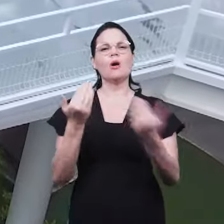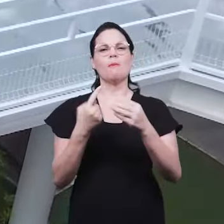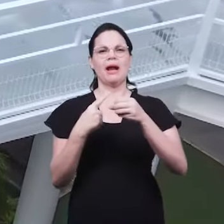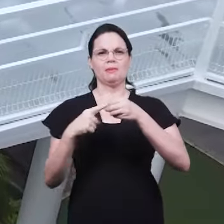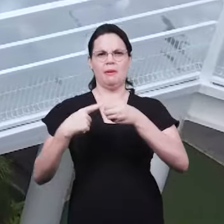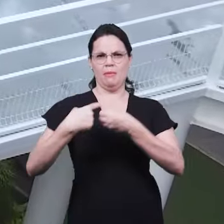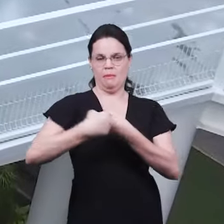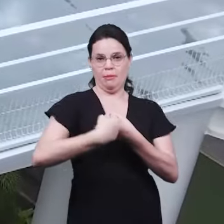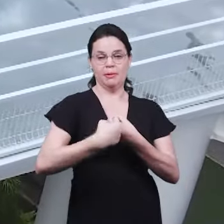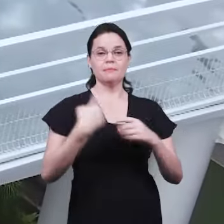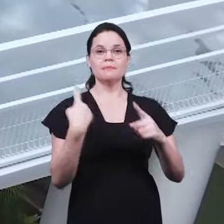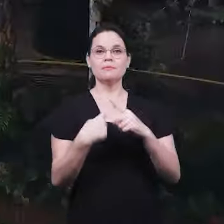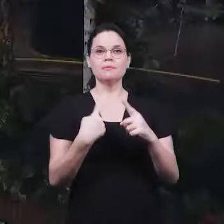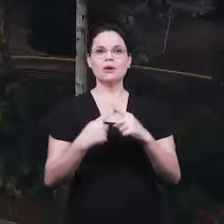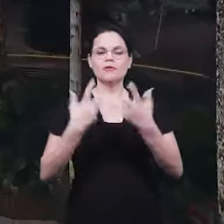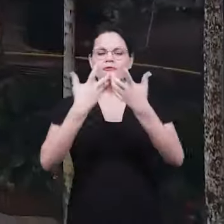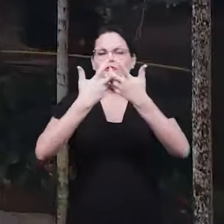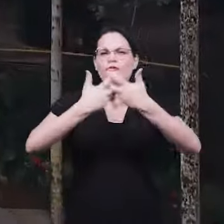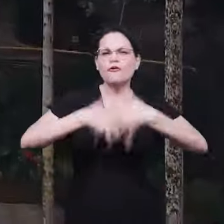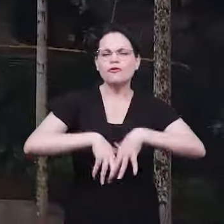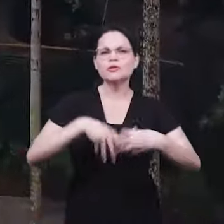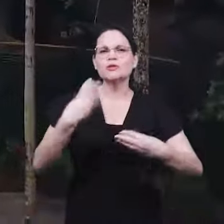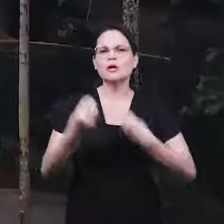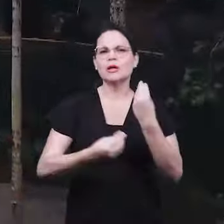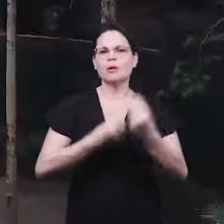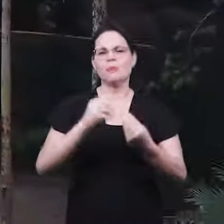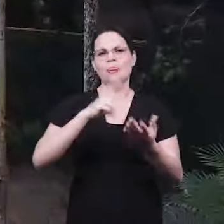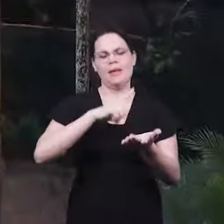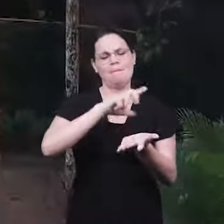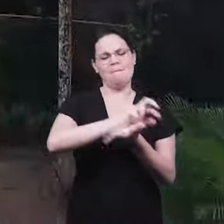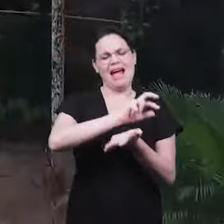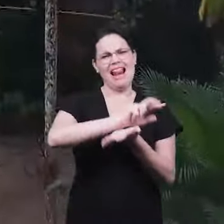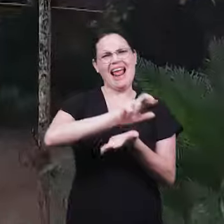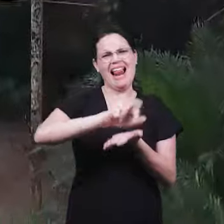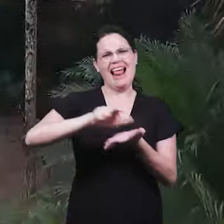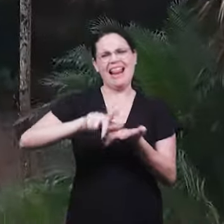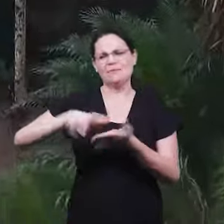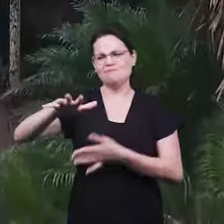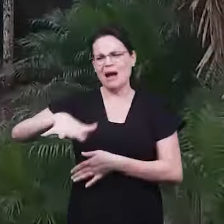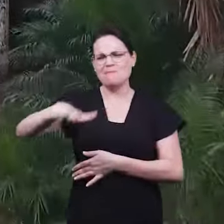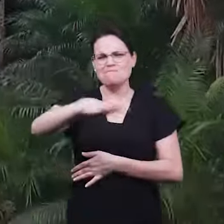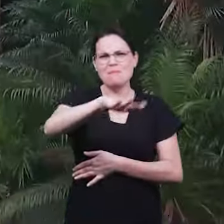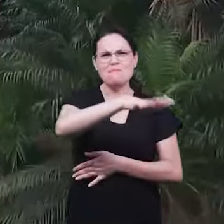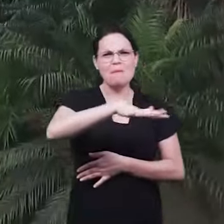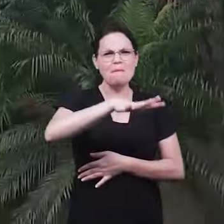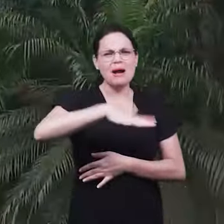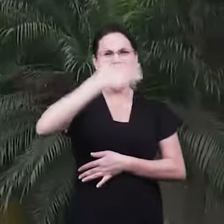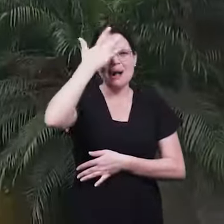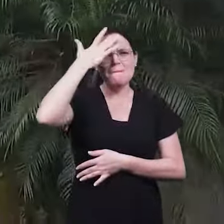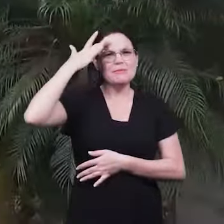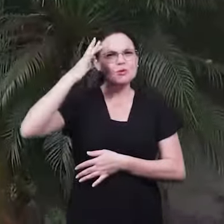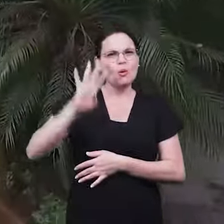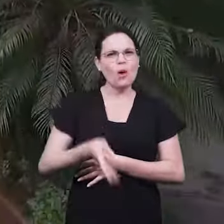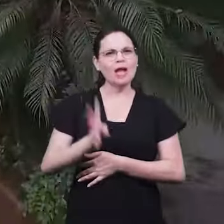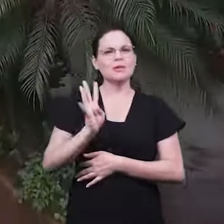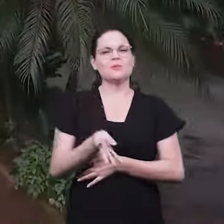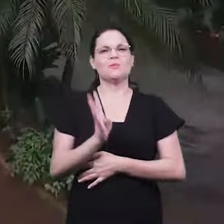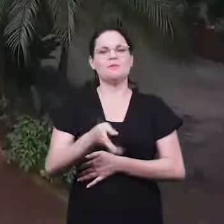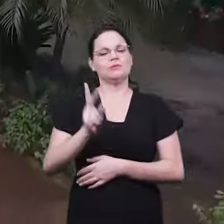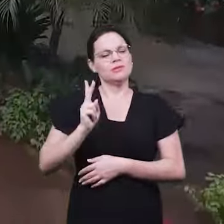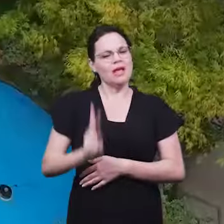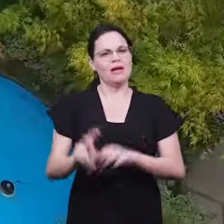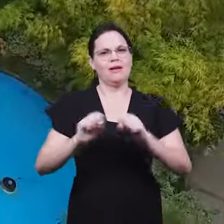Isso porque seu funcionamento abrange diversos setores para acolher milhares de pessoas a cada seminário.